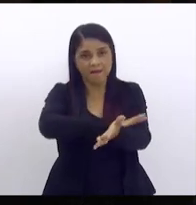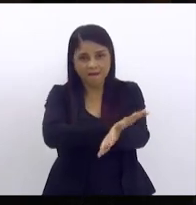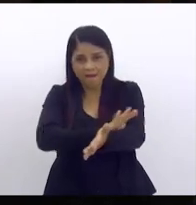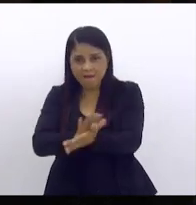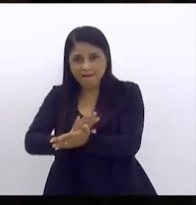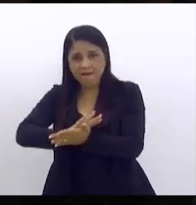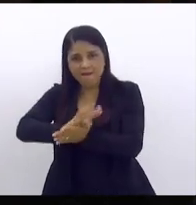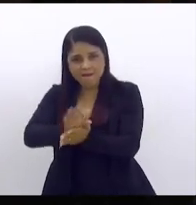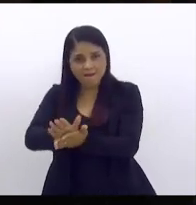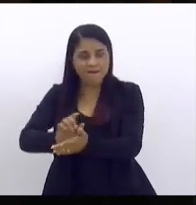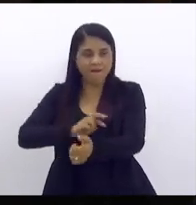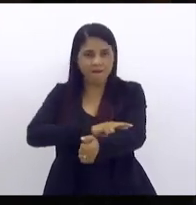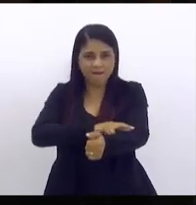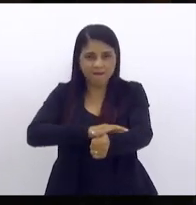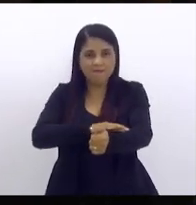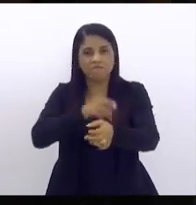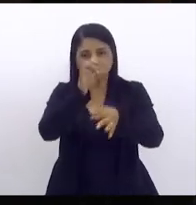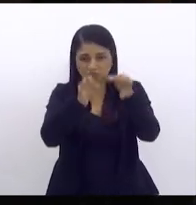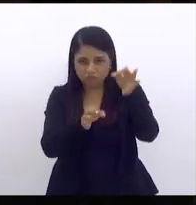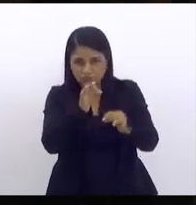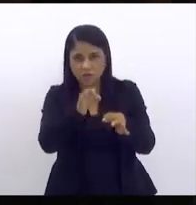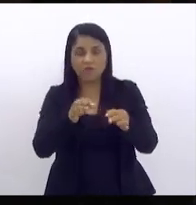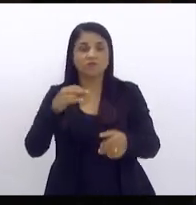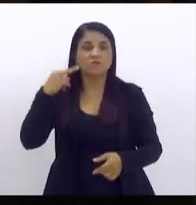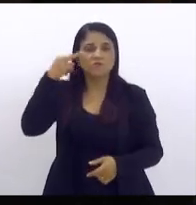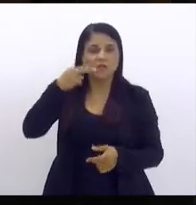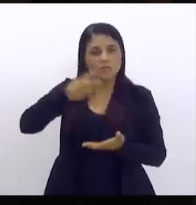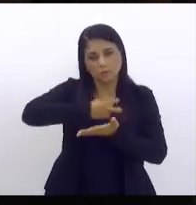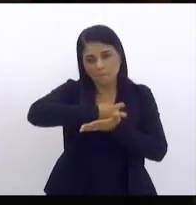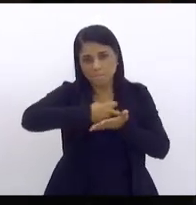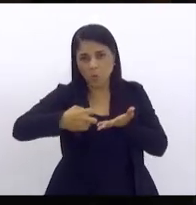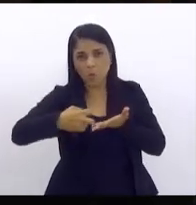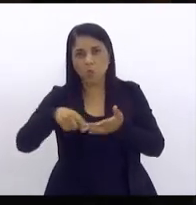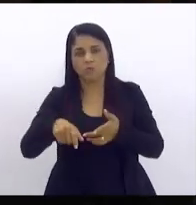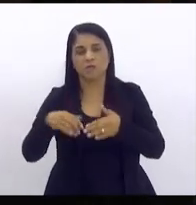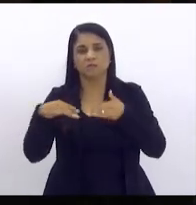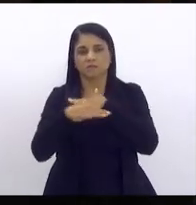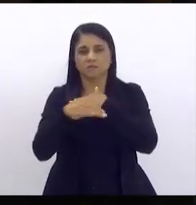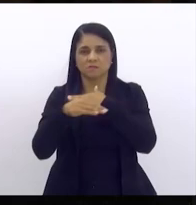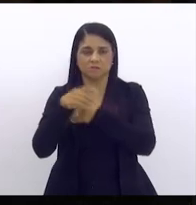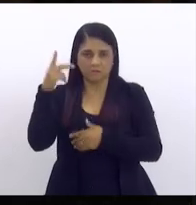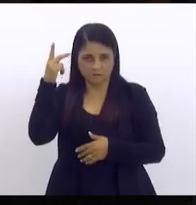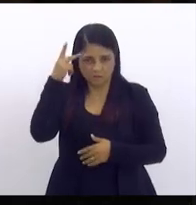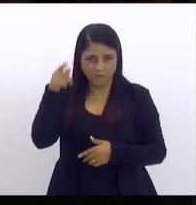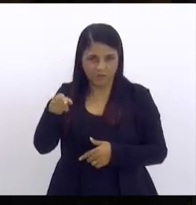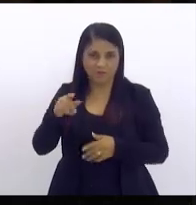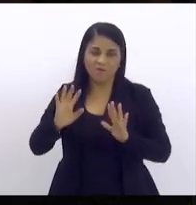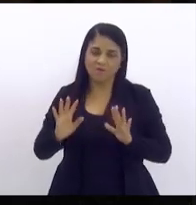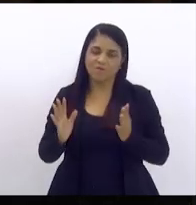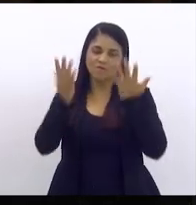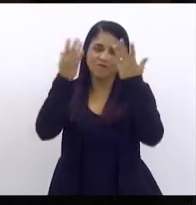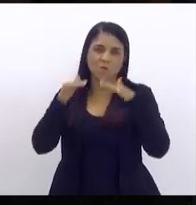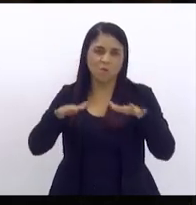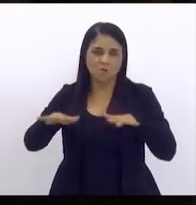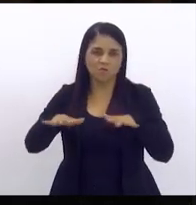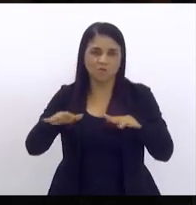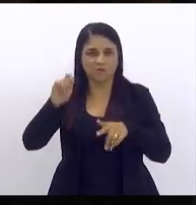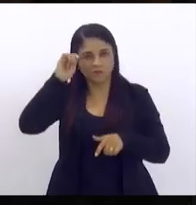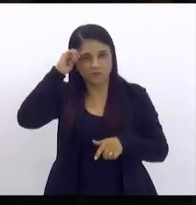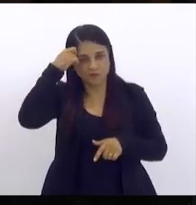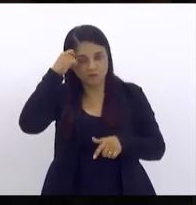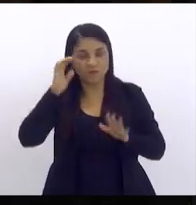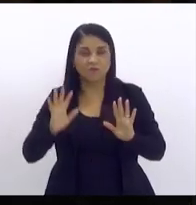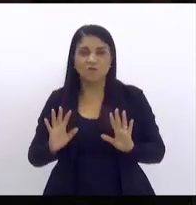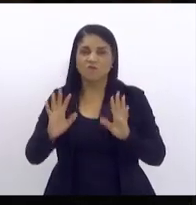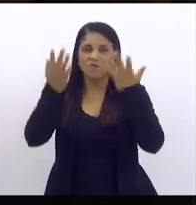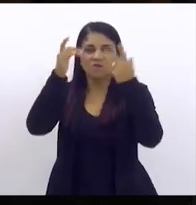foi julgado e esse vereador foi cassado na cidade de São Paulo. Viva o movimento negro, viva aqueles